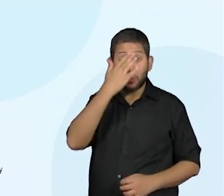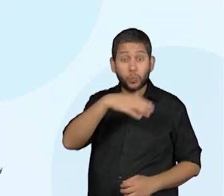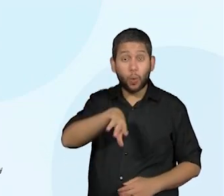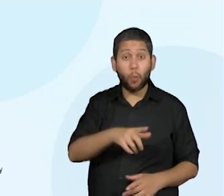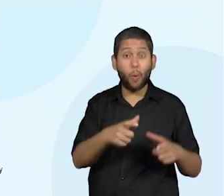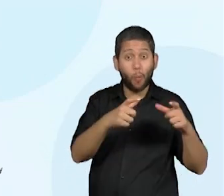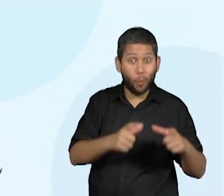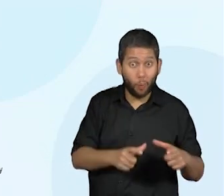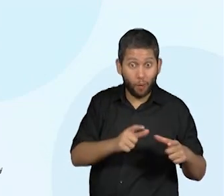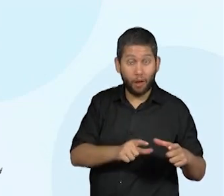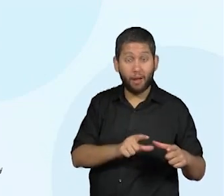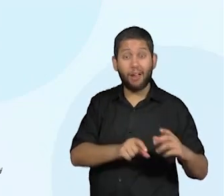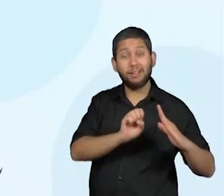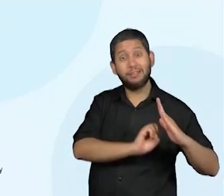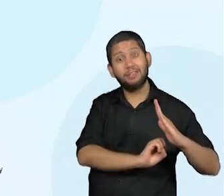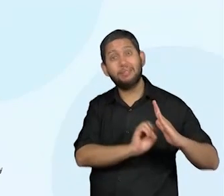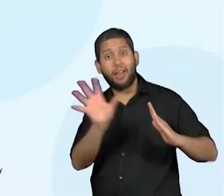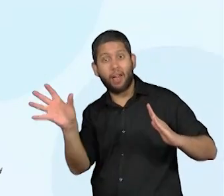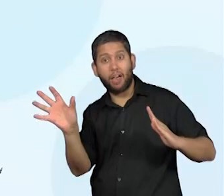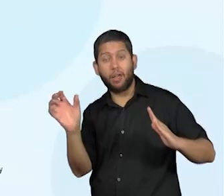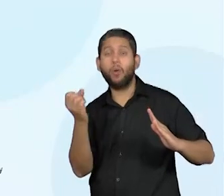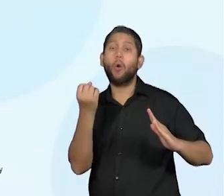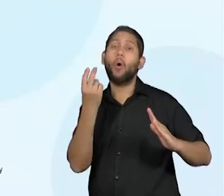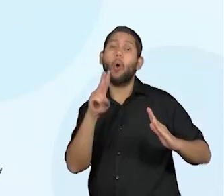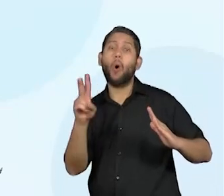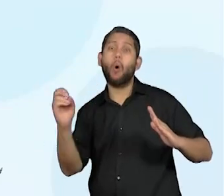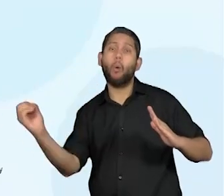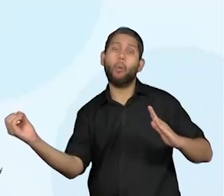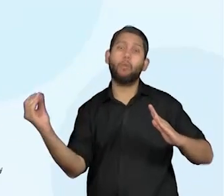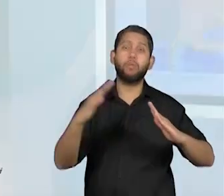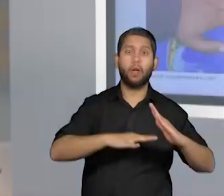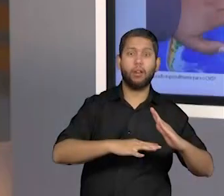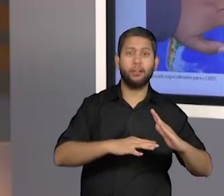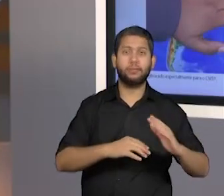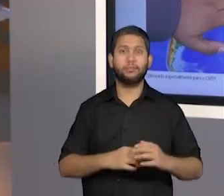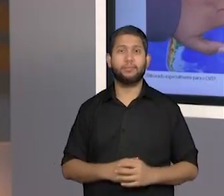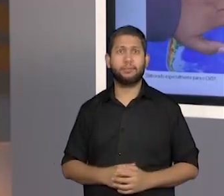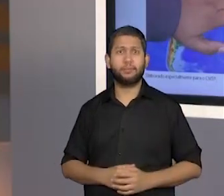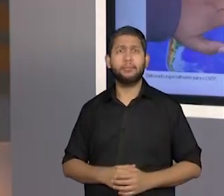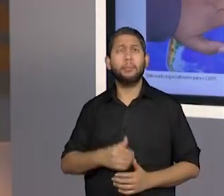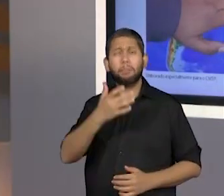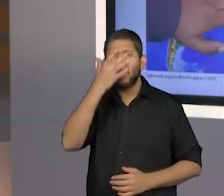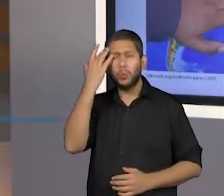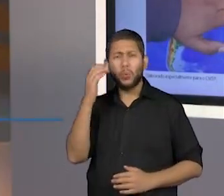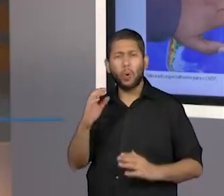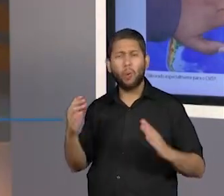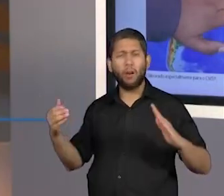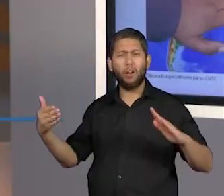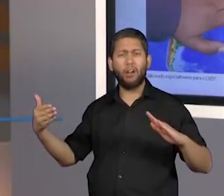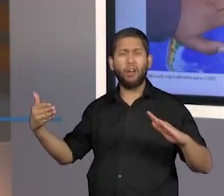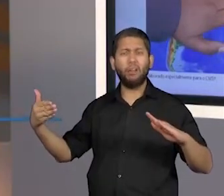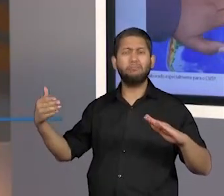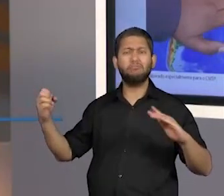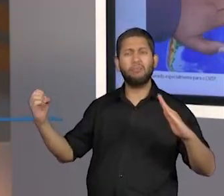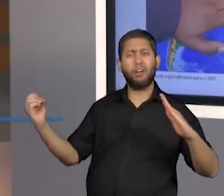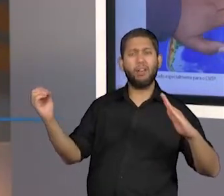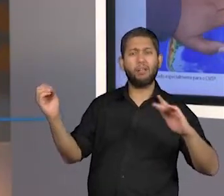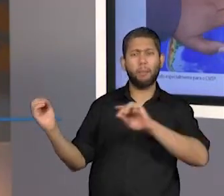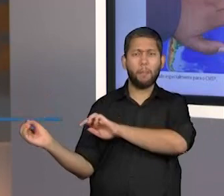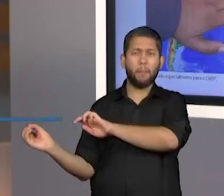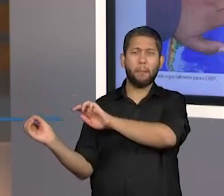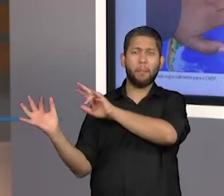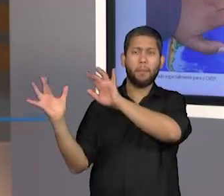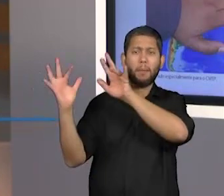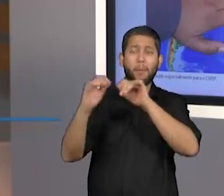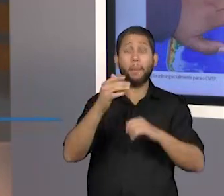grupo de indivíduos. Muito bem. Movimento de entrada ou de saída de uma pessoa, de